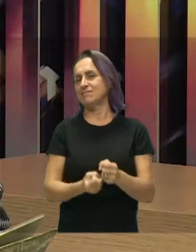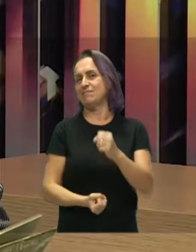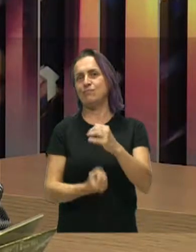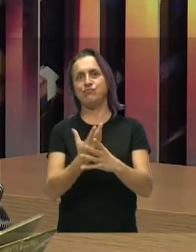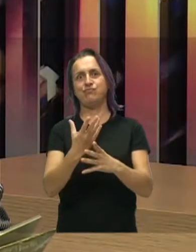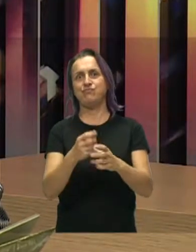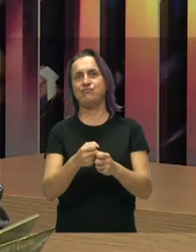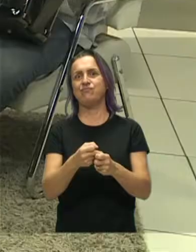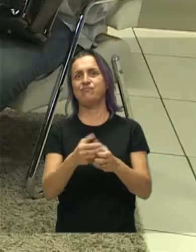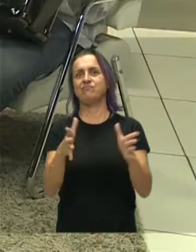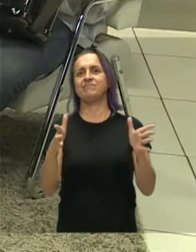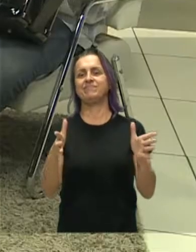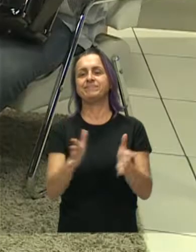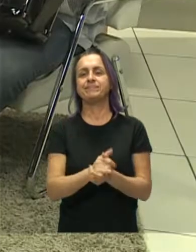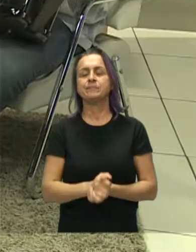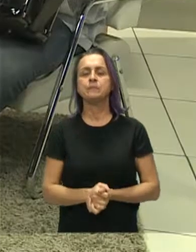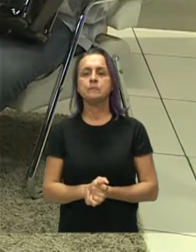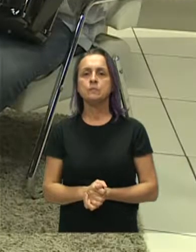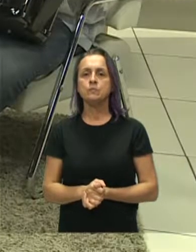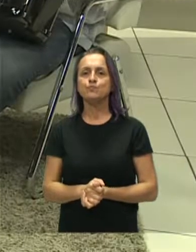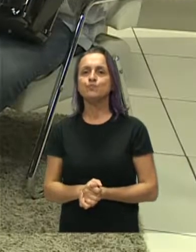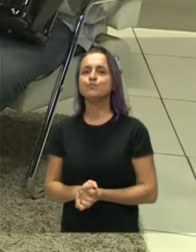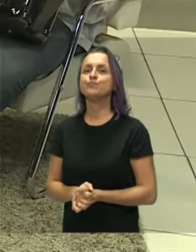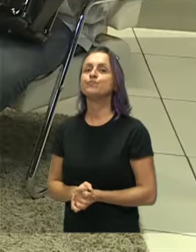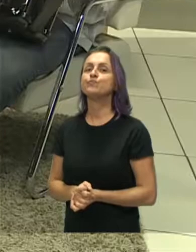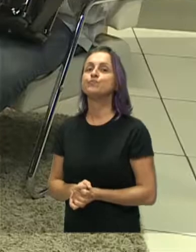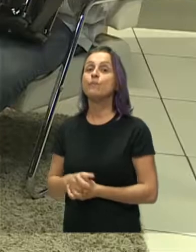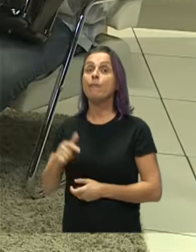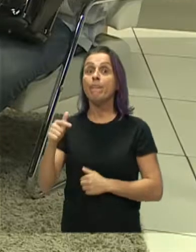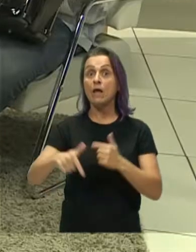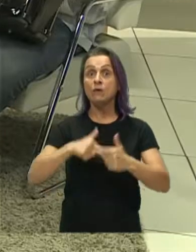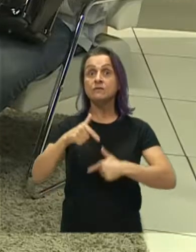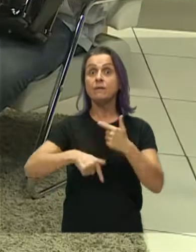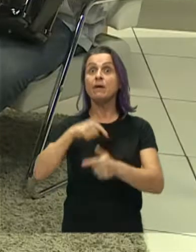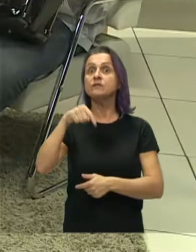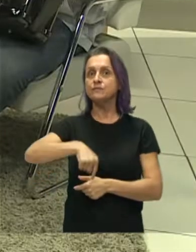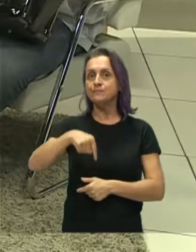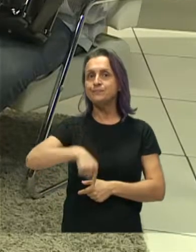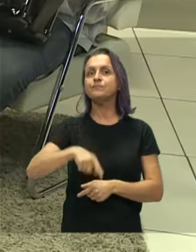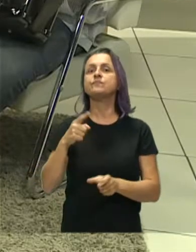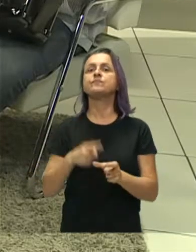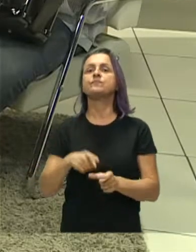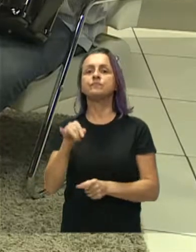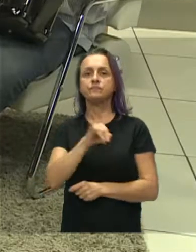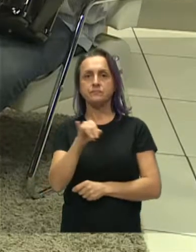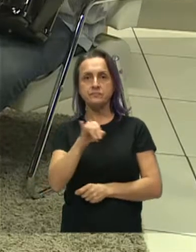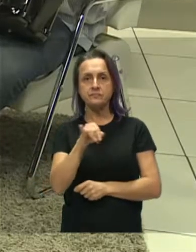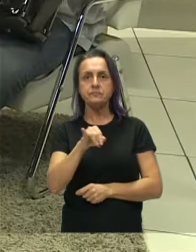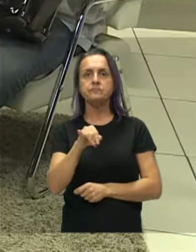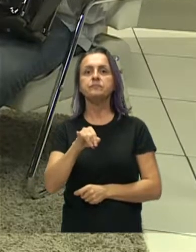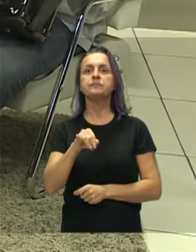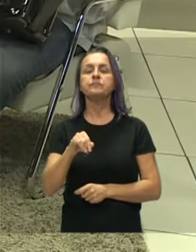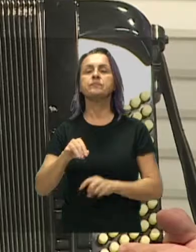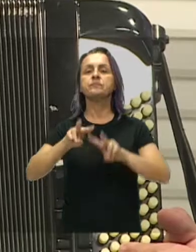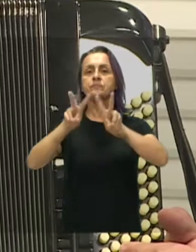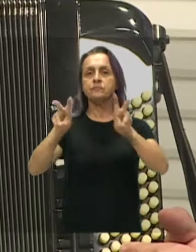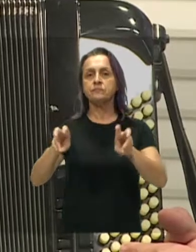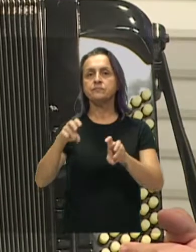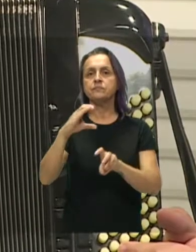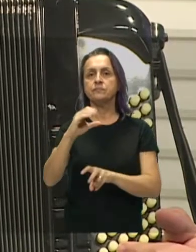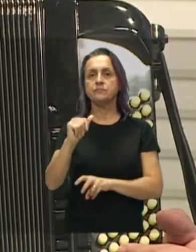estúdios Café Maestro, também, aqui de Itajaí. Isso, é o meu grande parceiro aqui de Santa